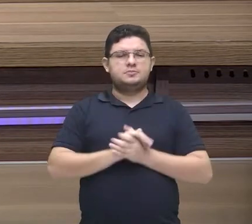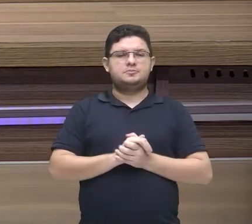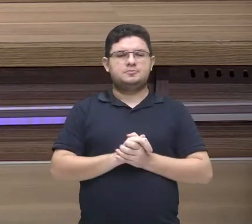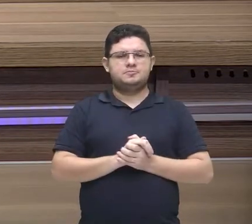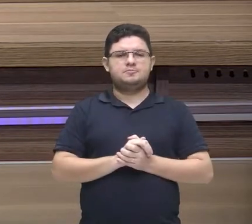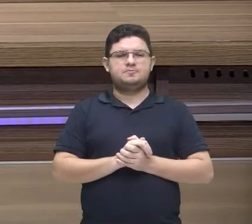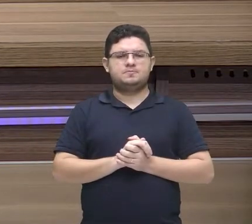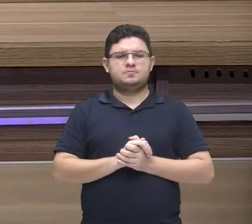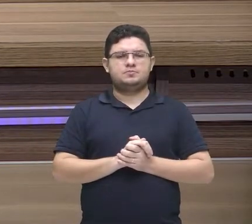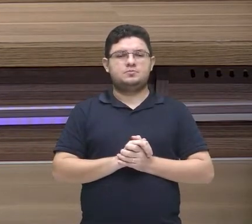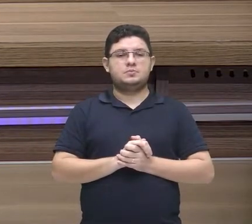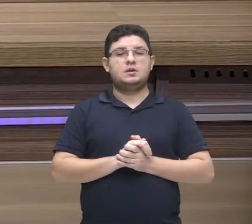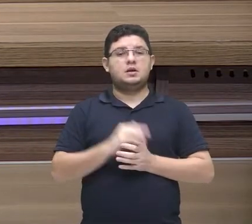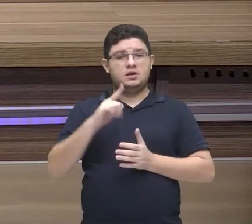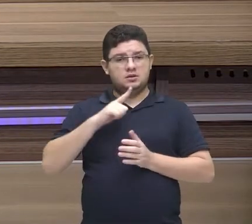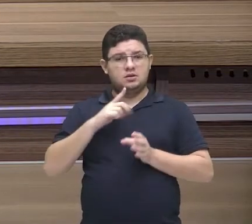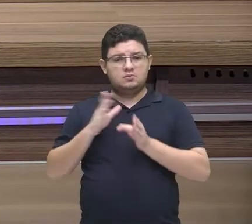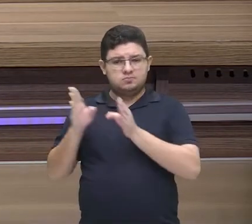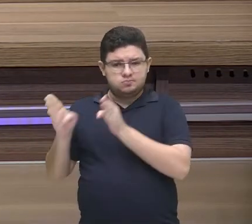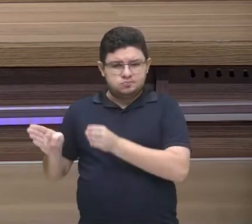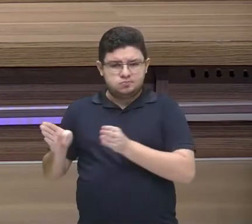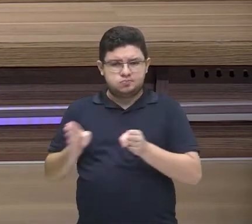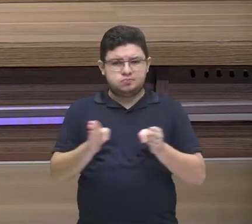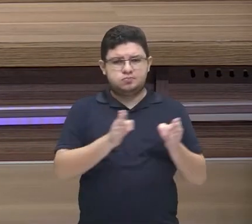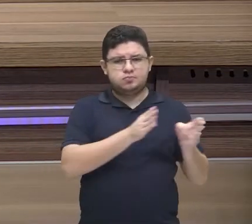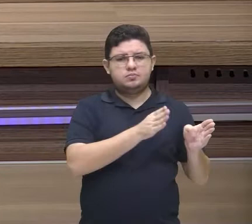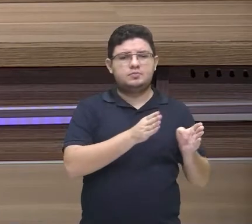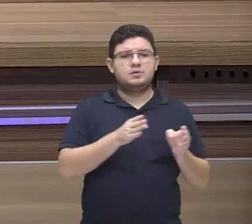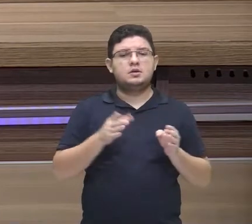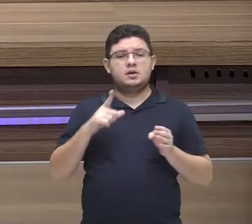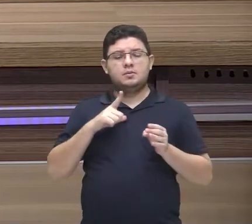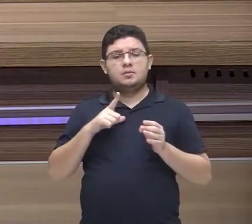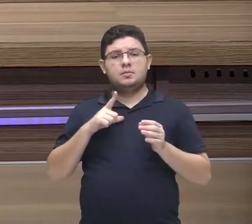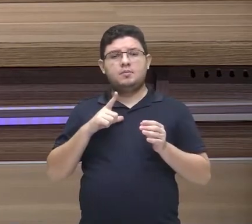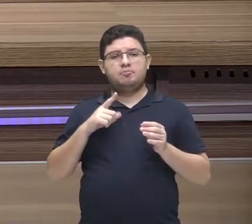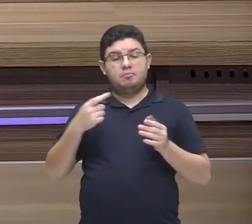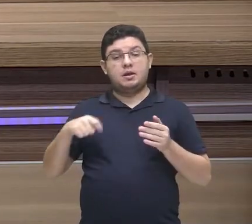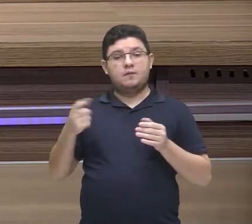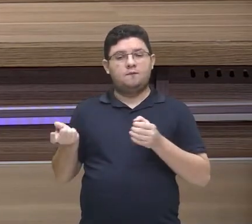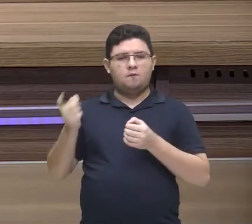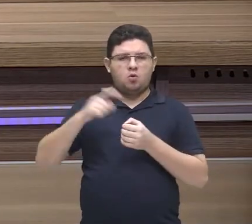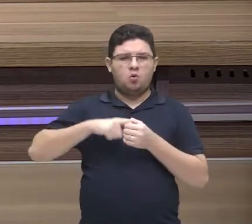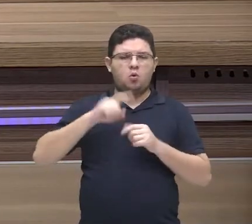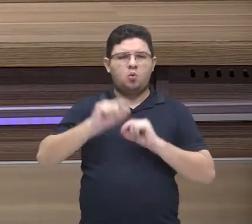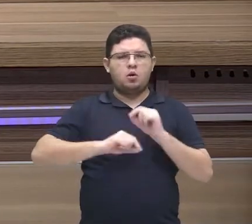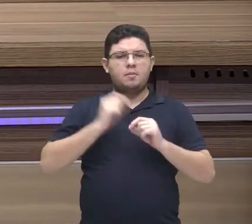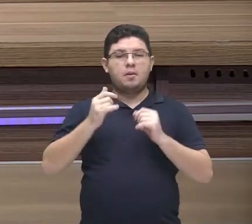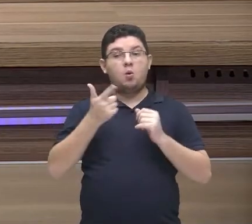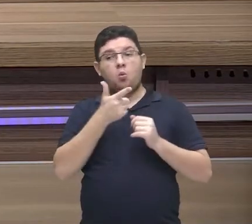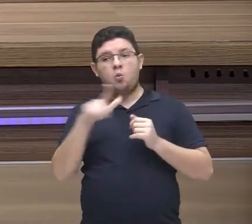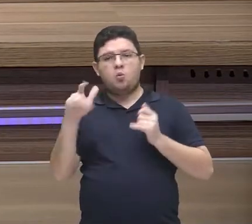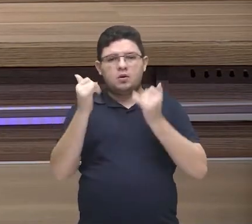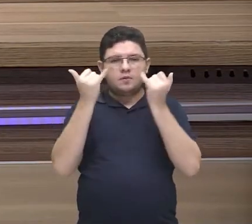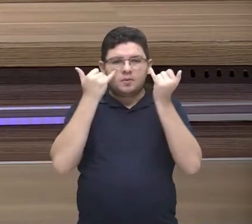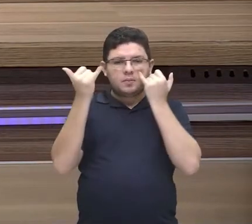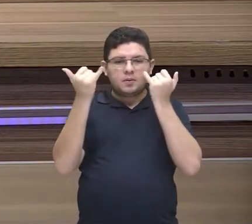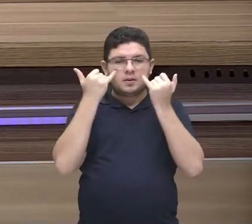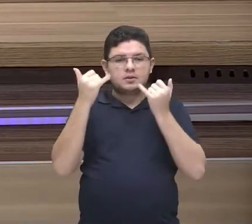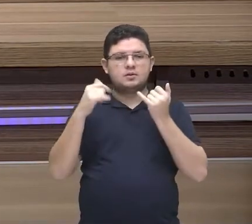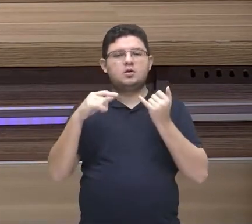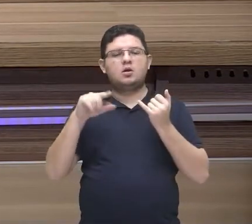ciclo, tem que retornar para uma outra informação, né? Que vem a respeito, que já está